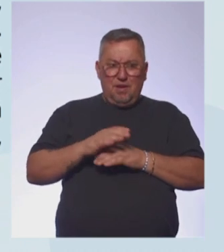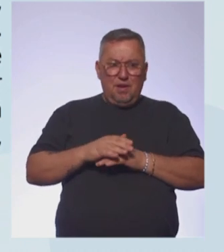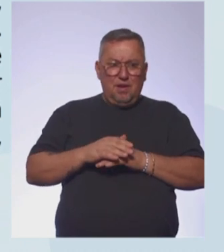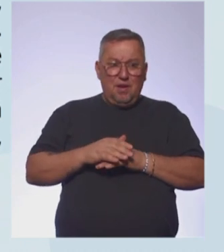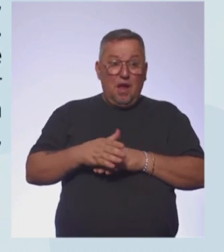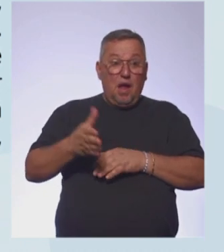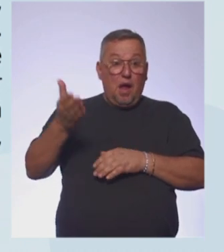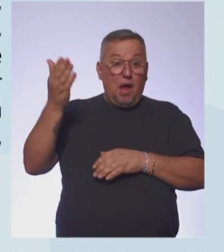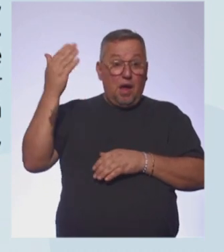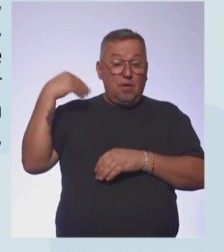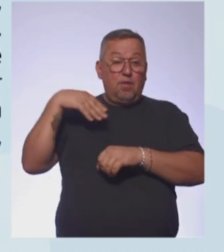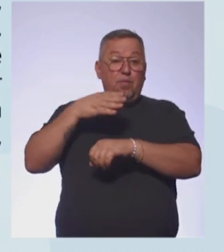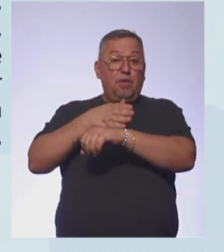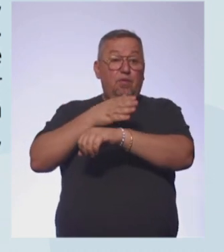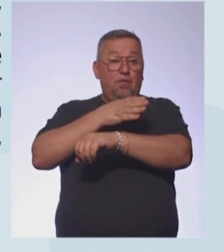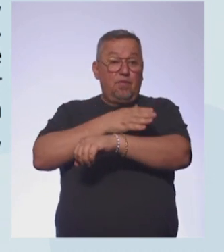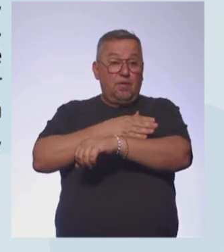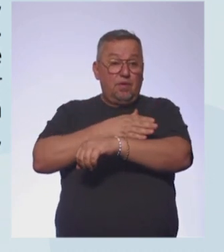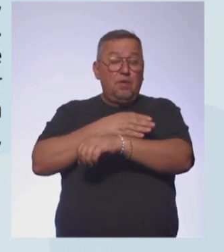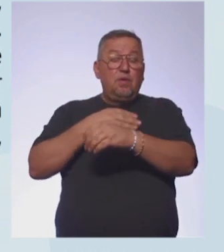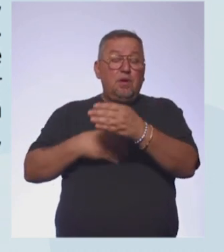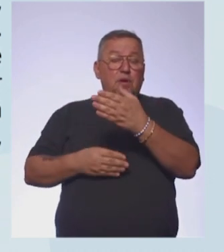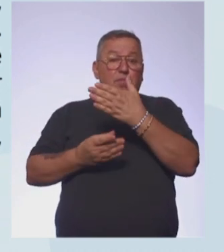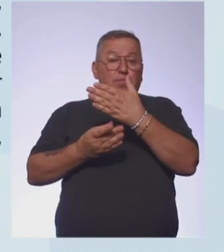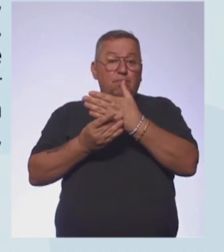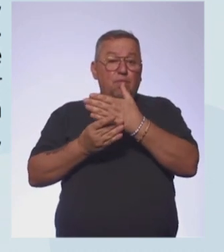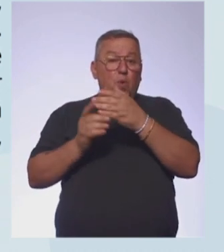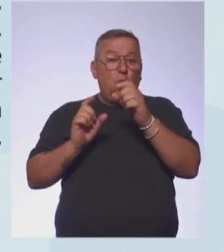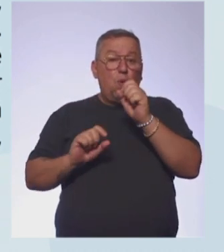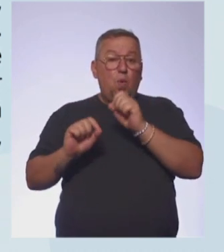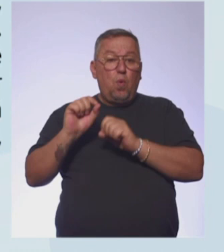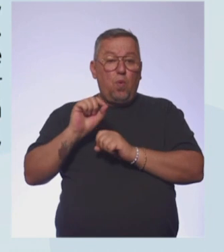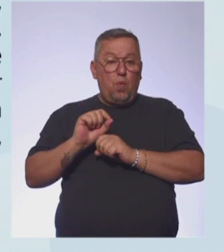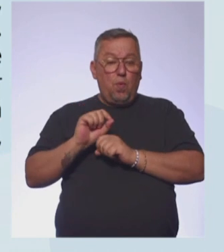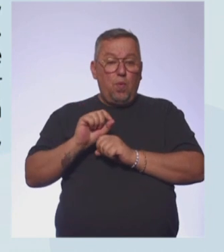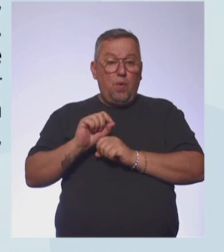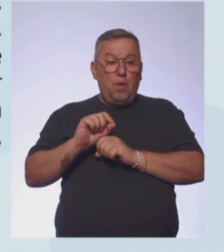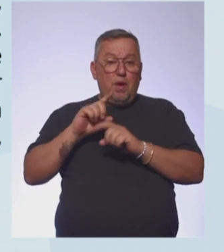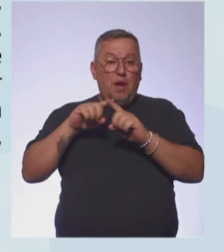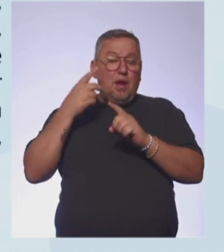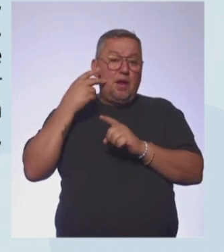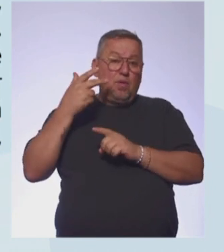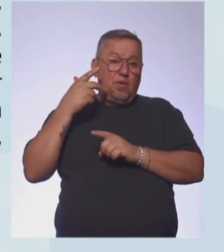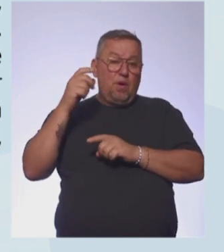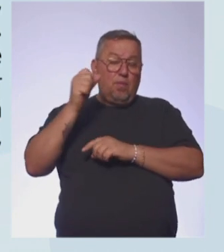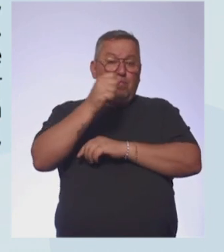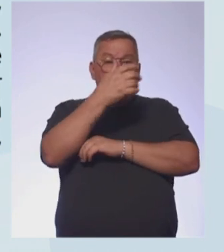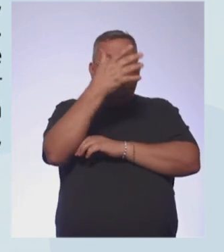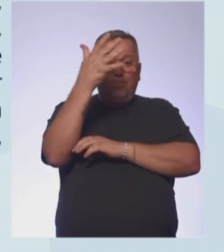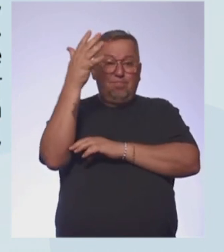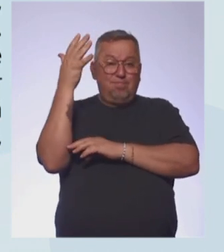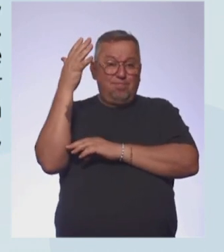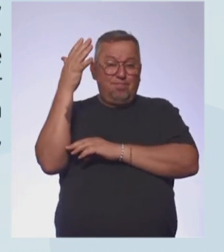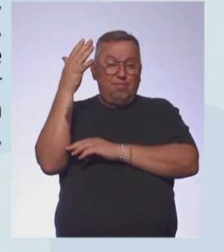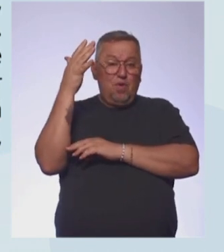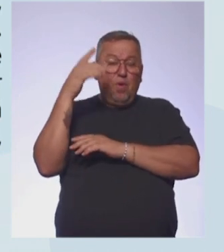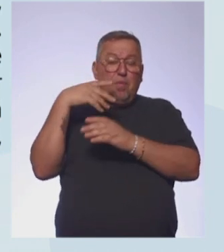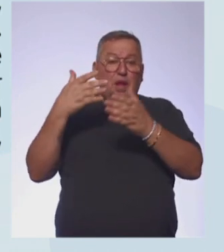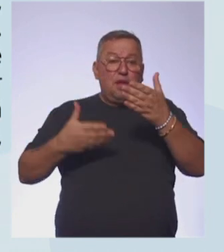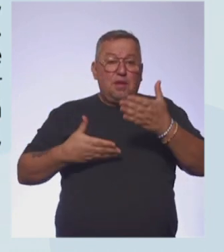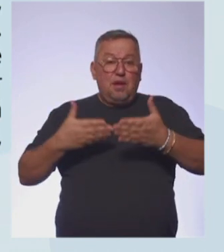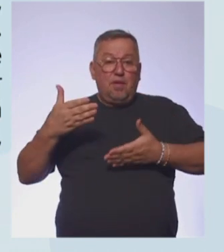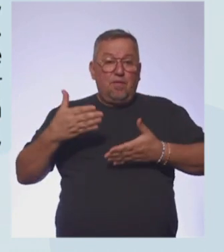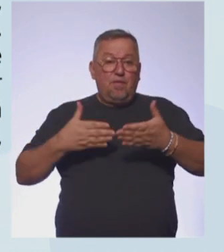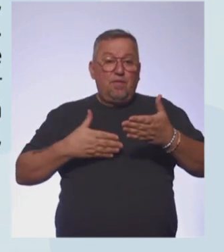No período medieval e na Renascença, por exemplo, era consenso que a natureza havia sido criada para servir